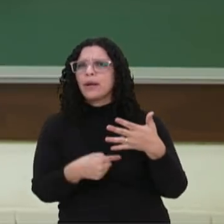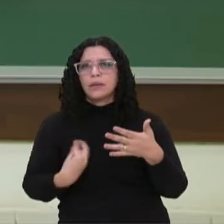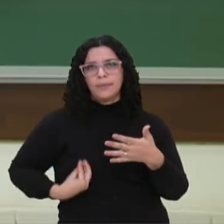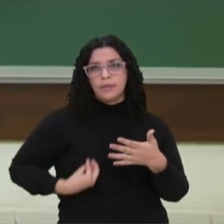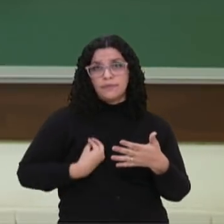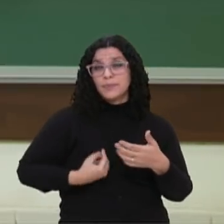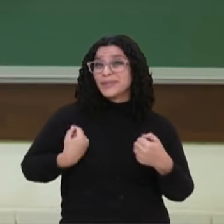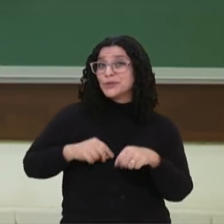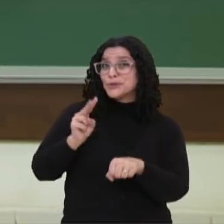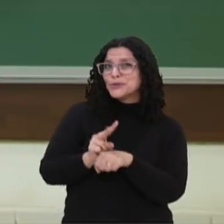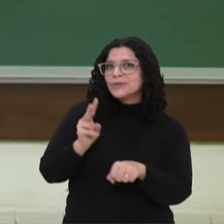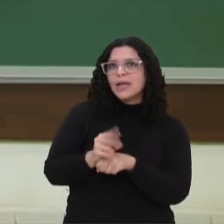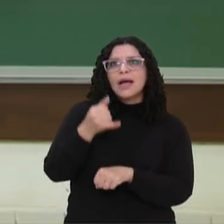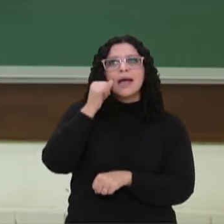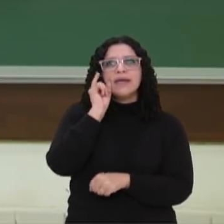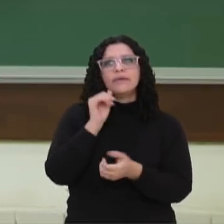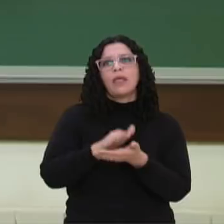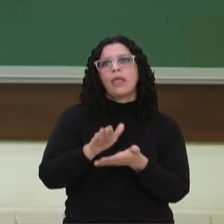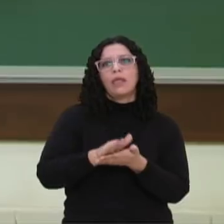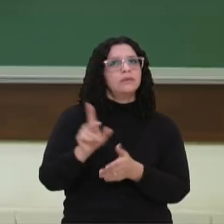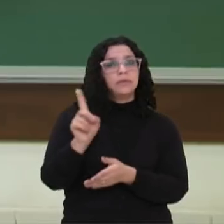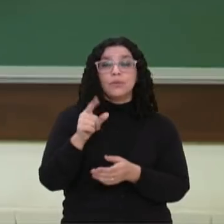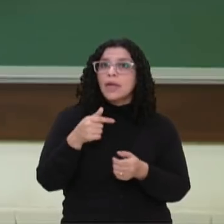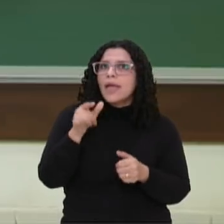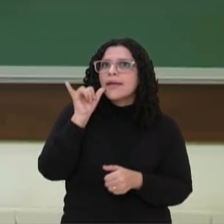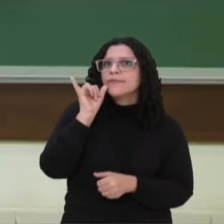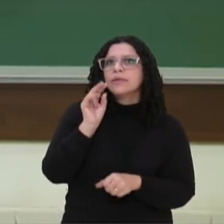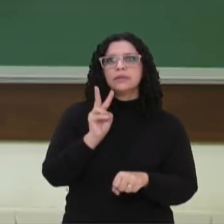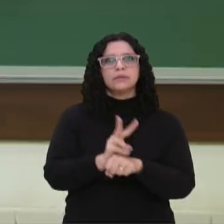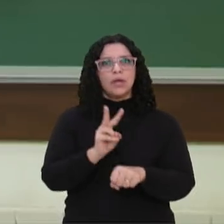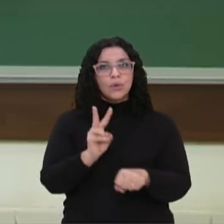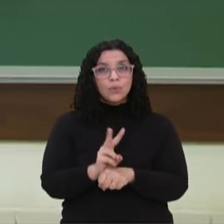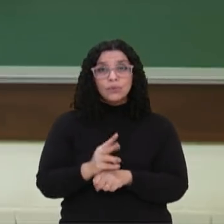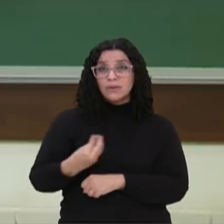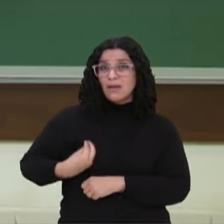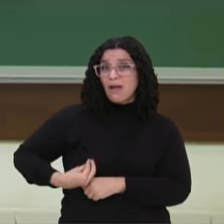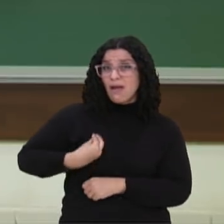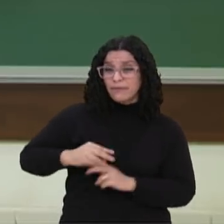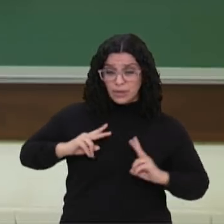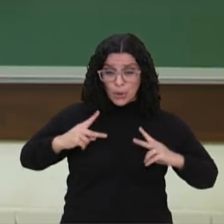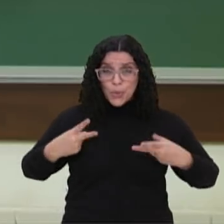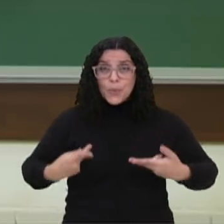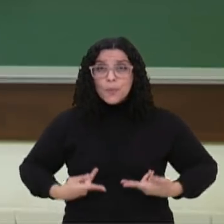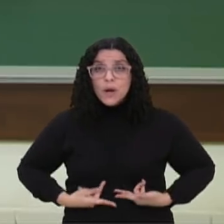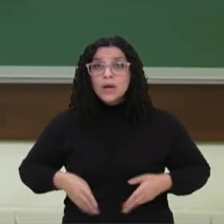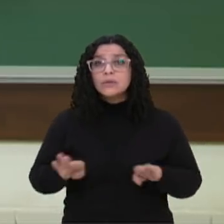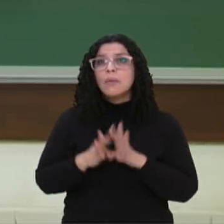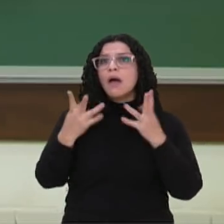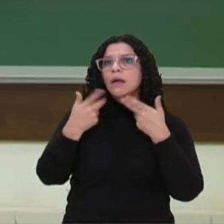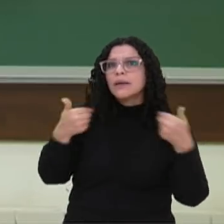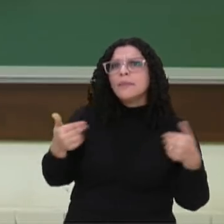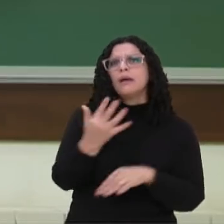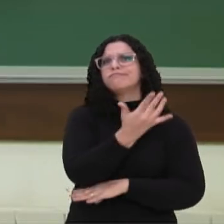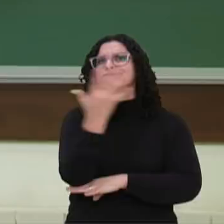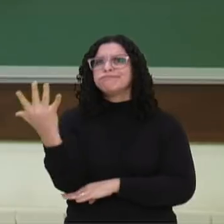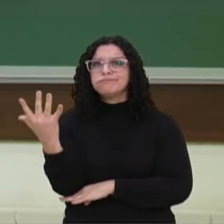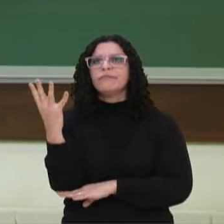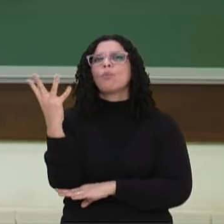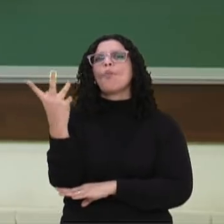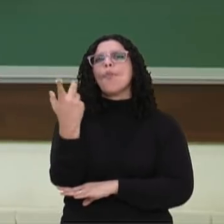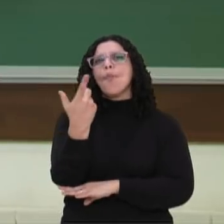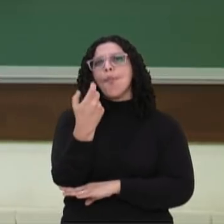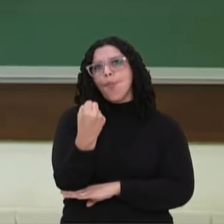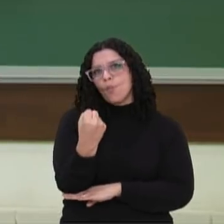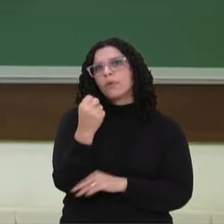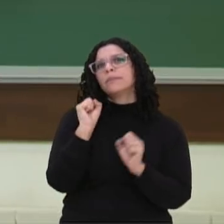gente. Senão realmente fica muito complicado a vida do homem e de outros seres vivos aqui no planeta Terra. Então